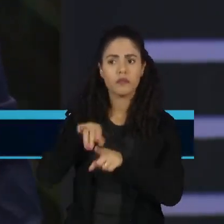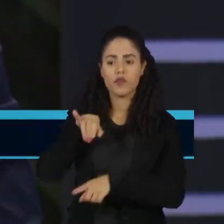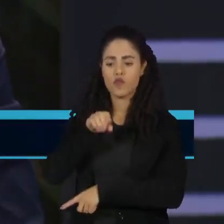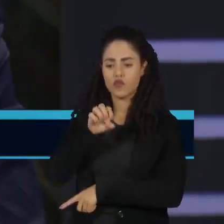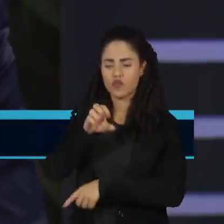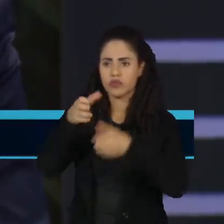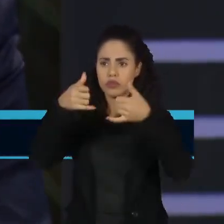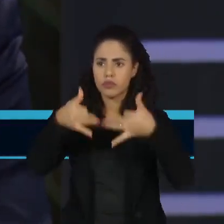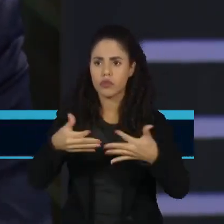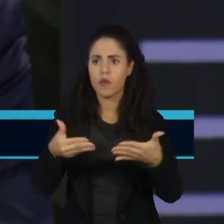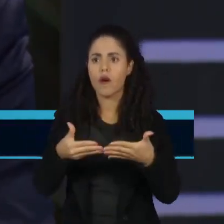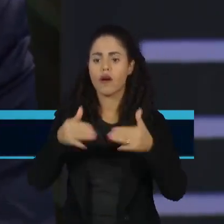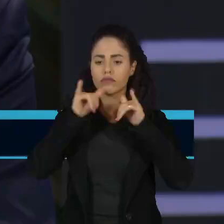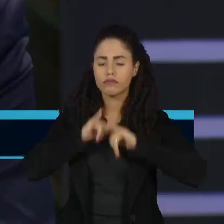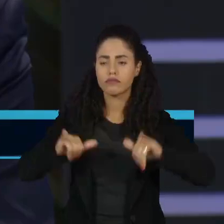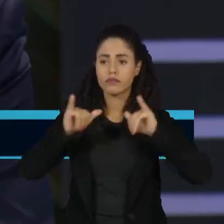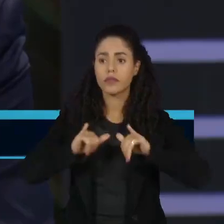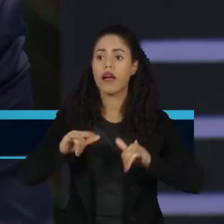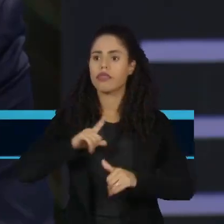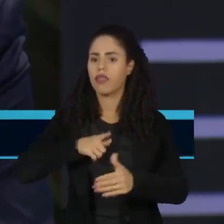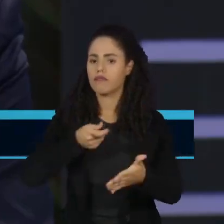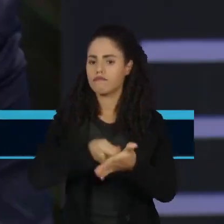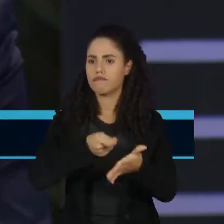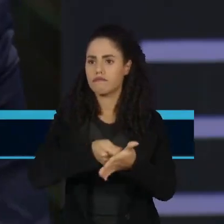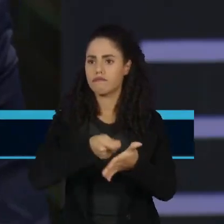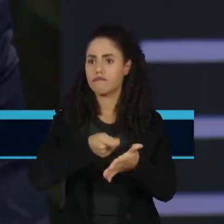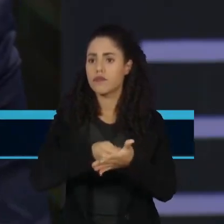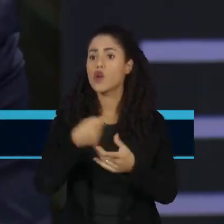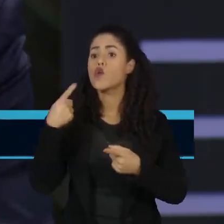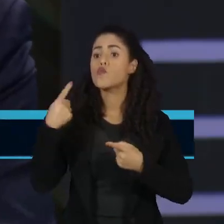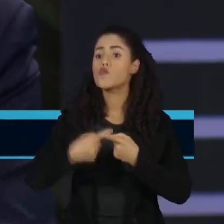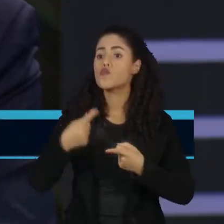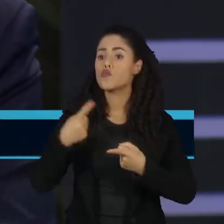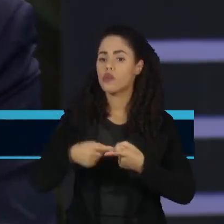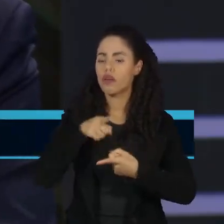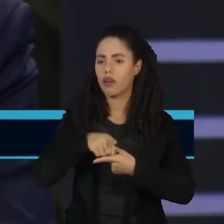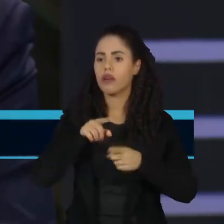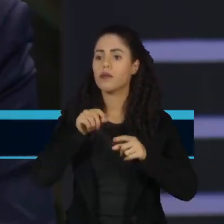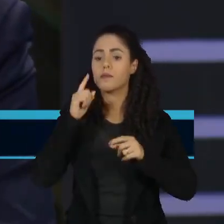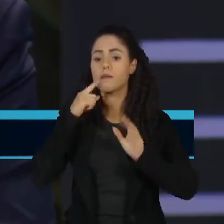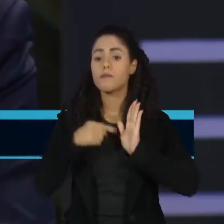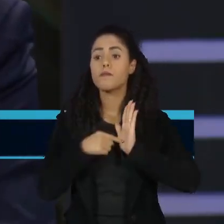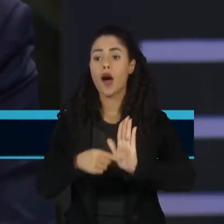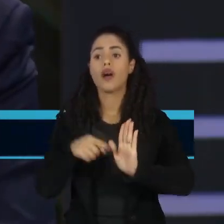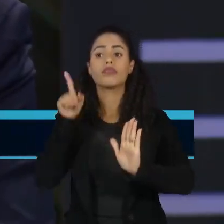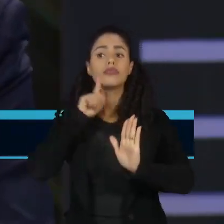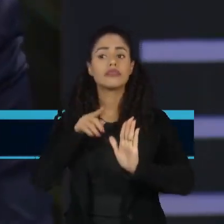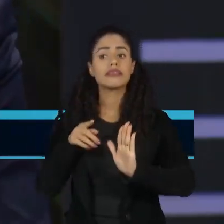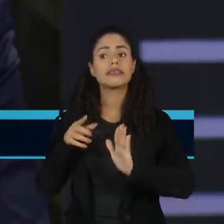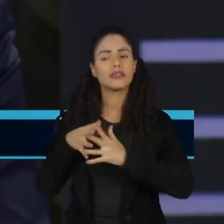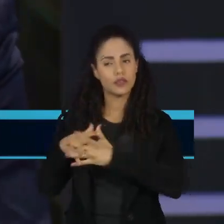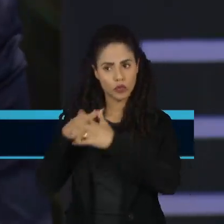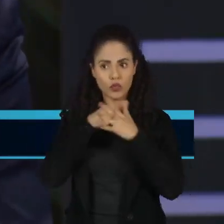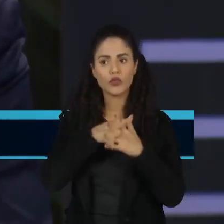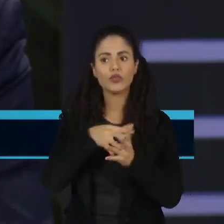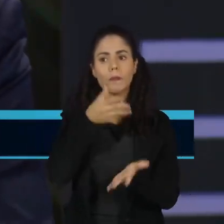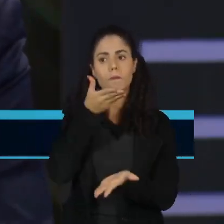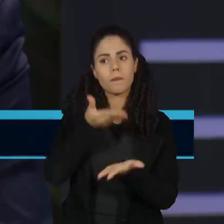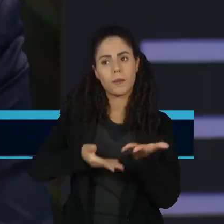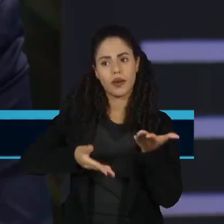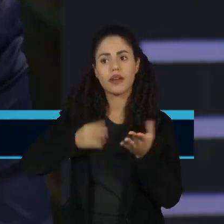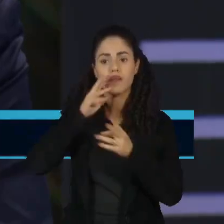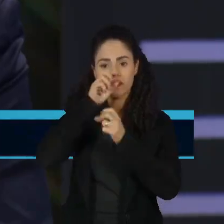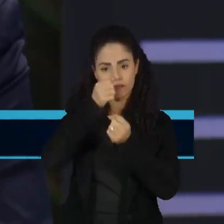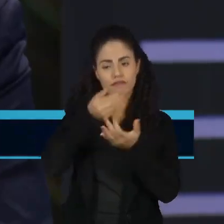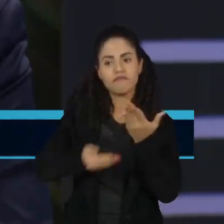aí foi mencionado na reportagem. Existe uma pressão enorme em cima dele, porque demonstra que os Estados Unidos está perdendo o controle da situação, né? Os Estados Unidos sempre